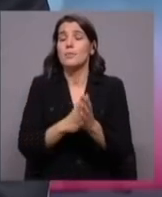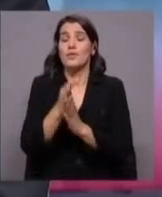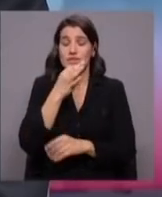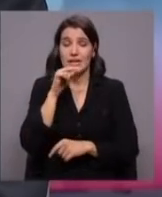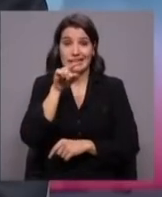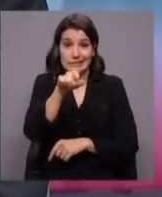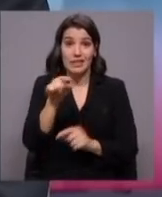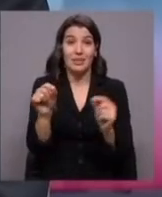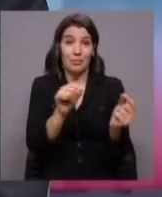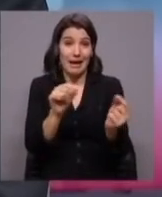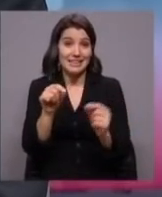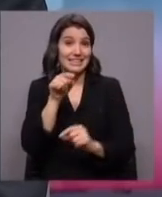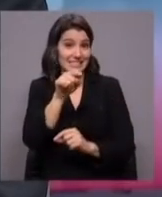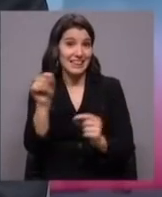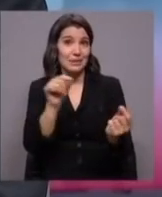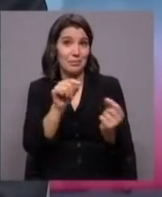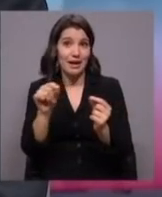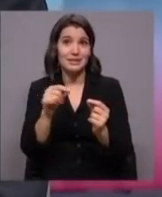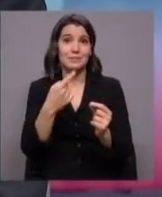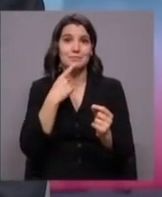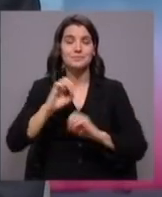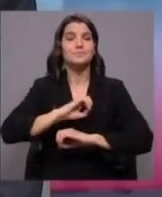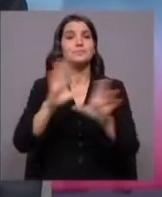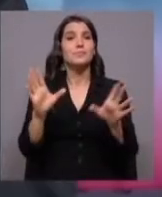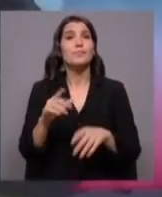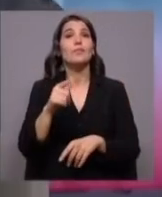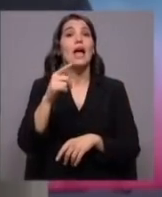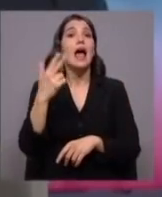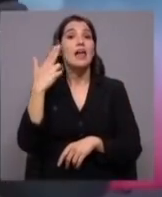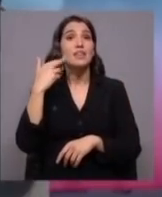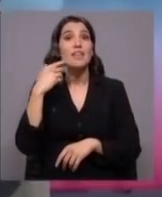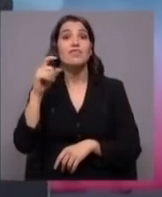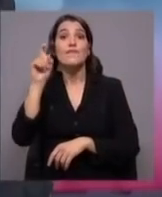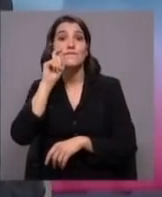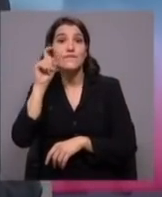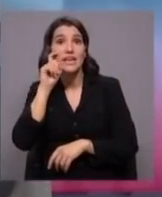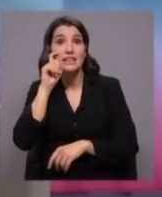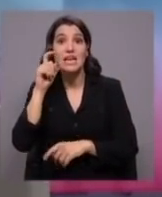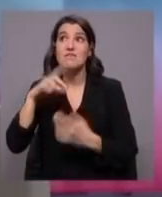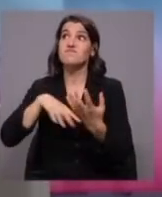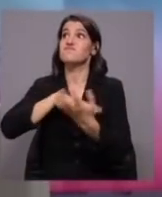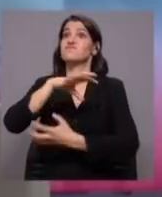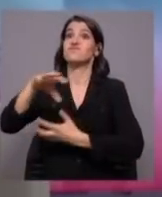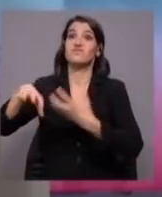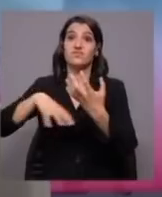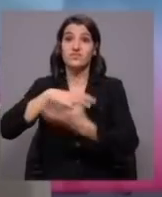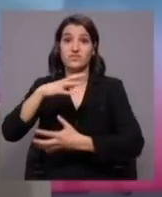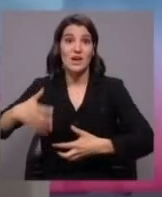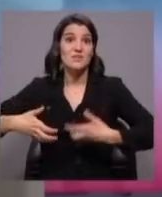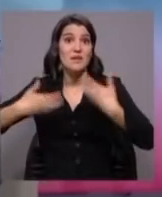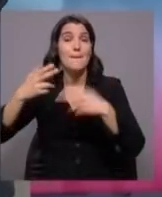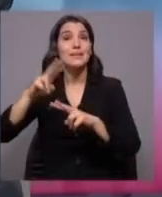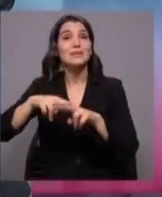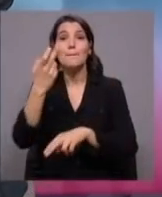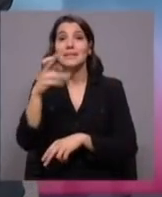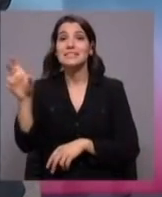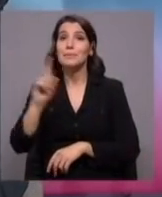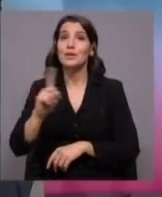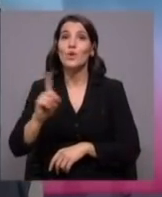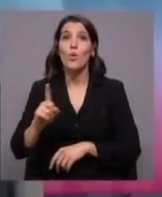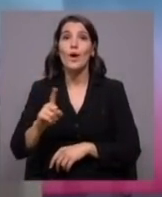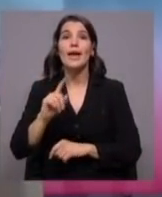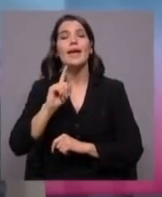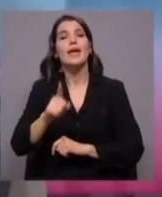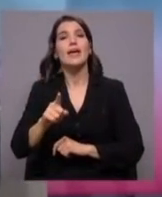nesse debate ficou claro que aquilo que o doutor André Ventura defende faz um grande barulho, não é exatamente a prisão perpétua, mas é o